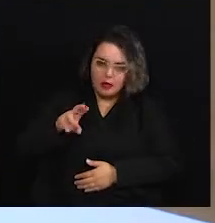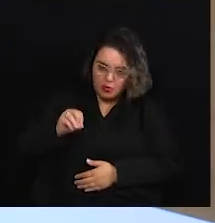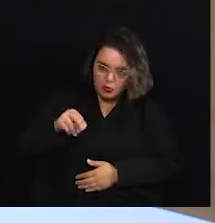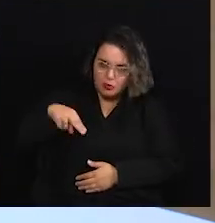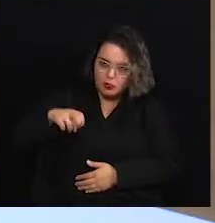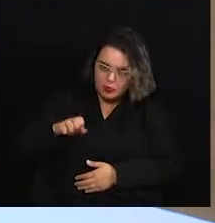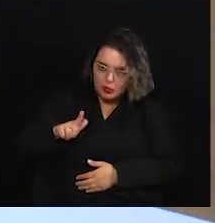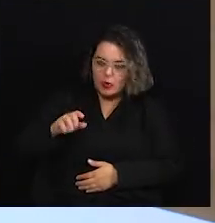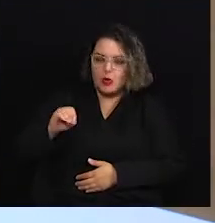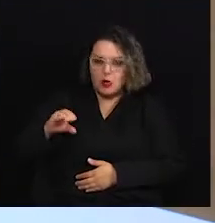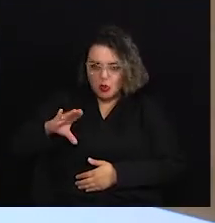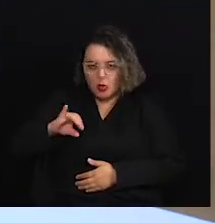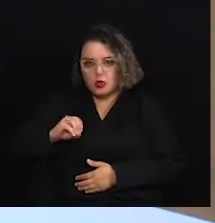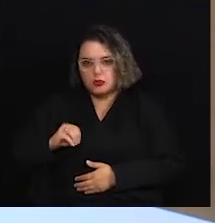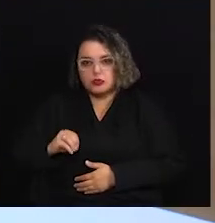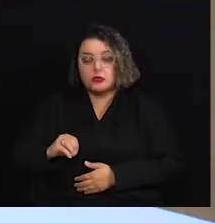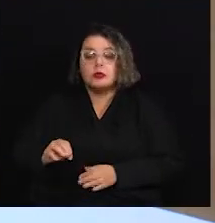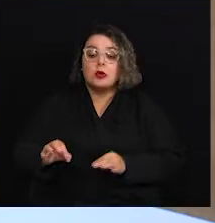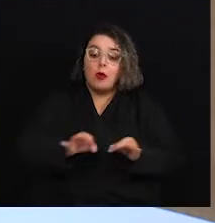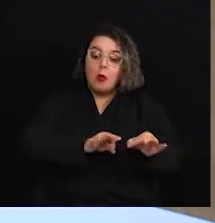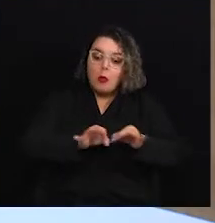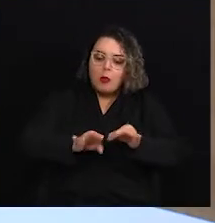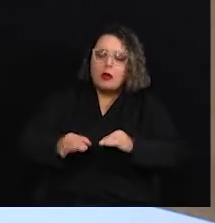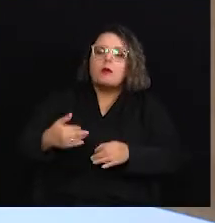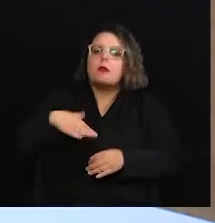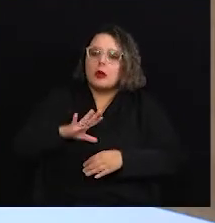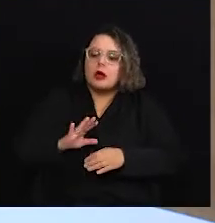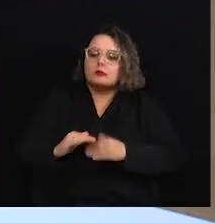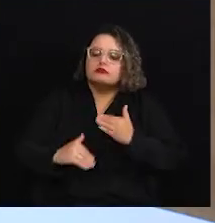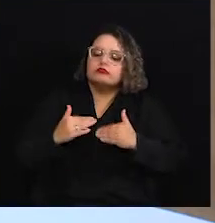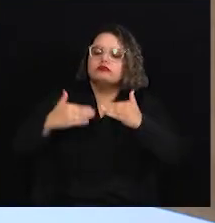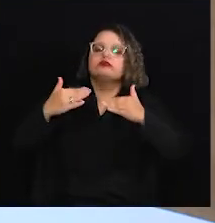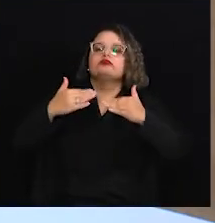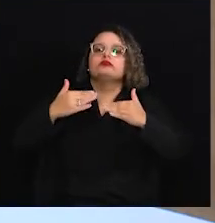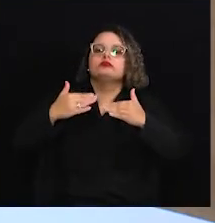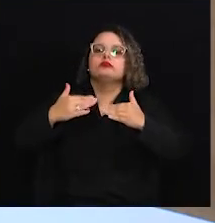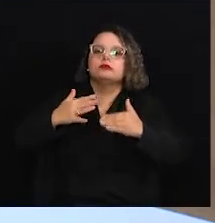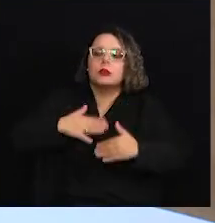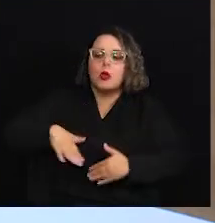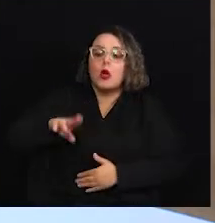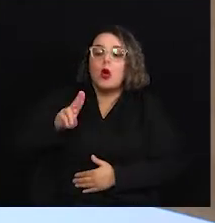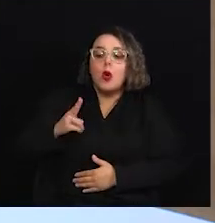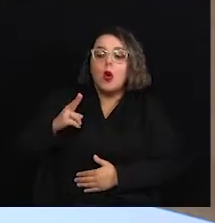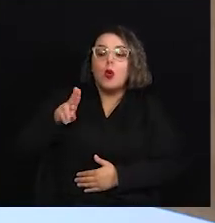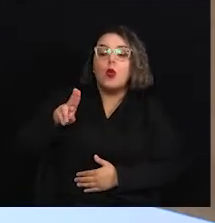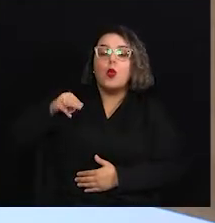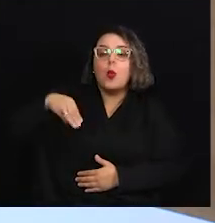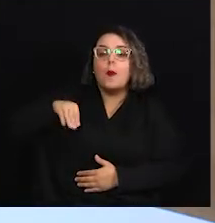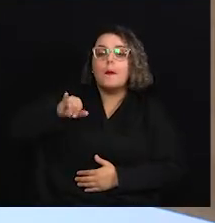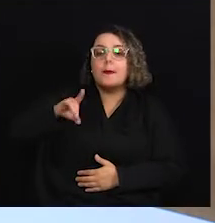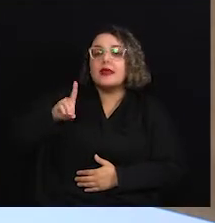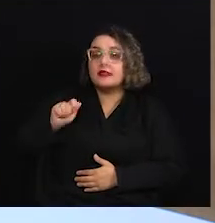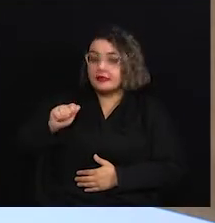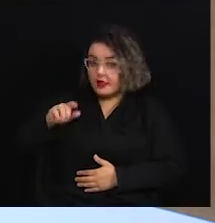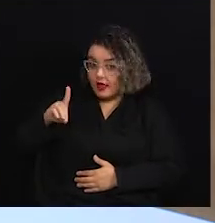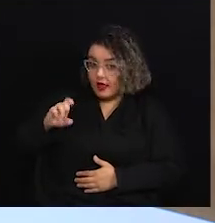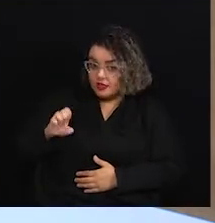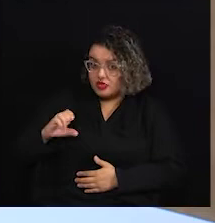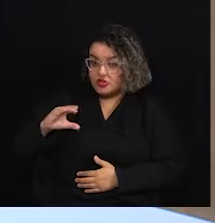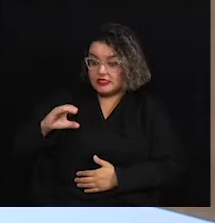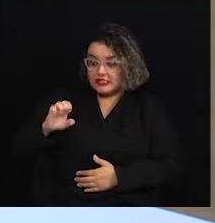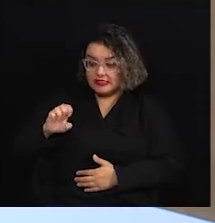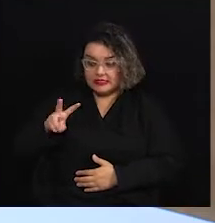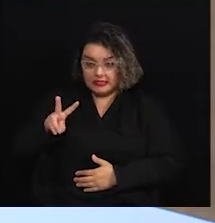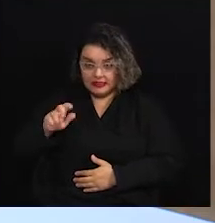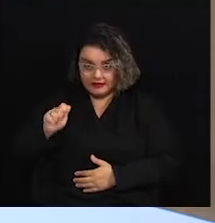e também a gente tem a vantagem de já ter um projeto mais desenvolvido com a parte de umidade em cevada. Essa cevada que é utilizada hoje em dia